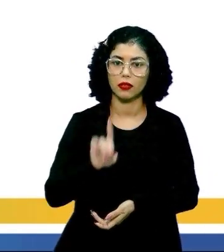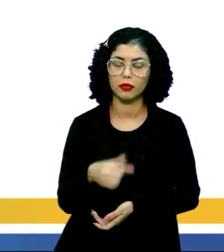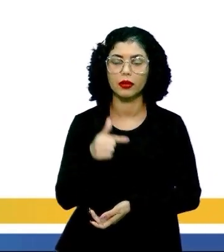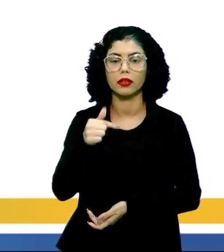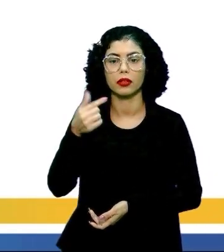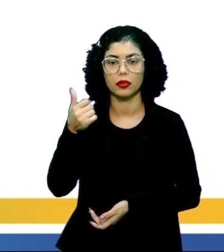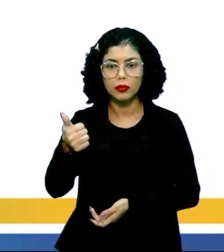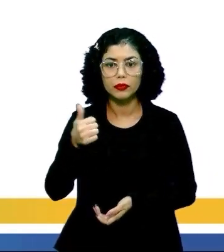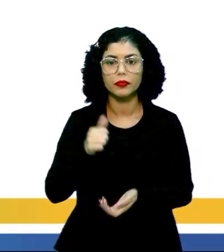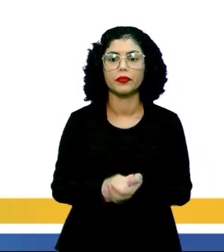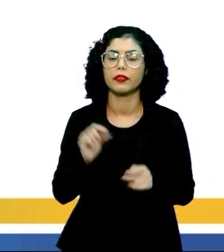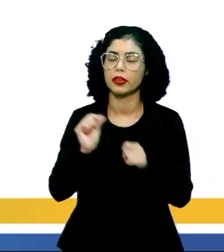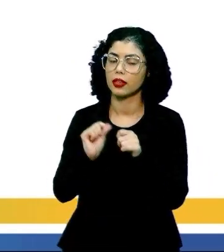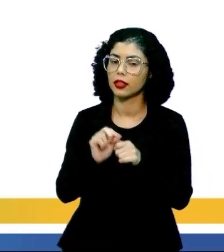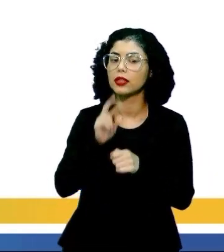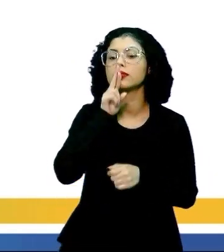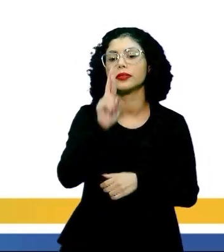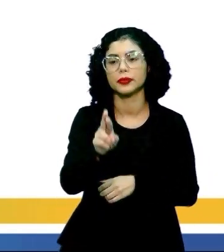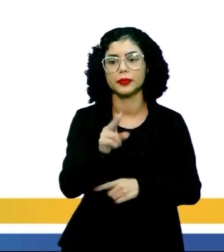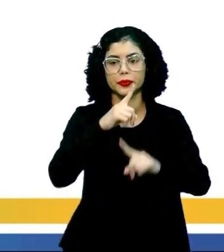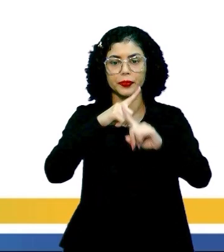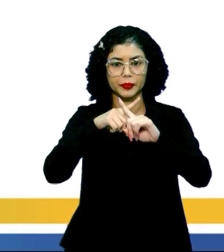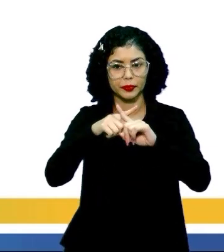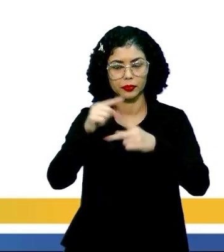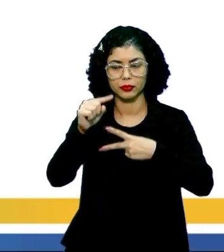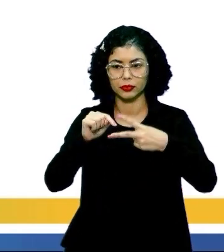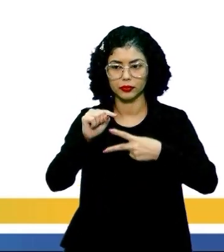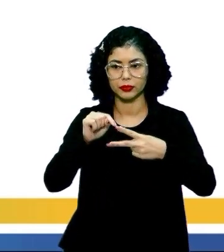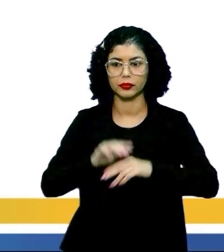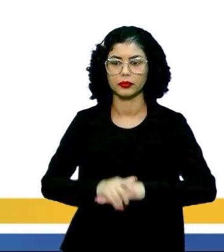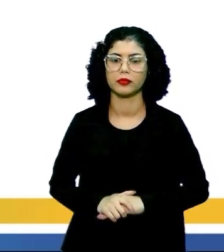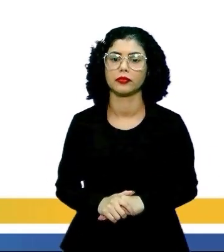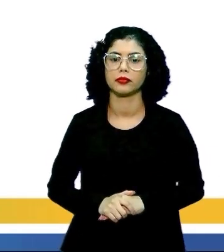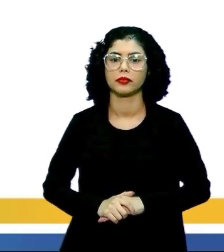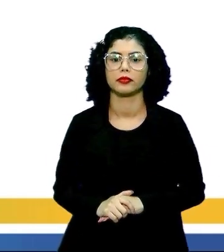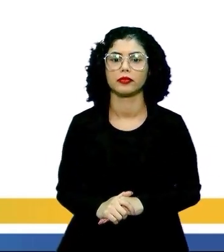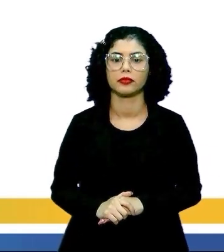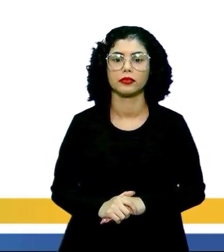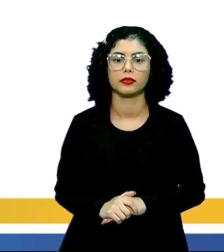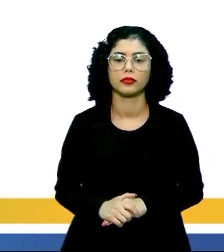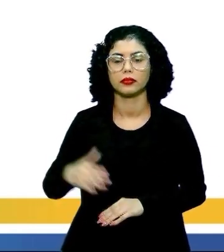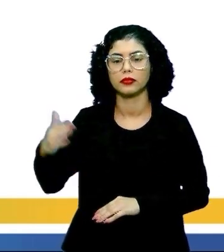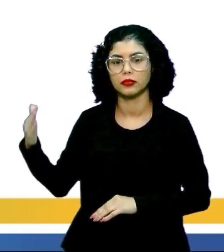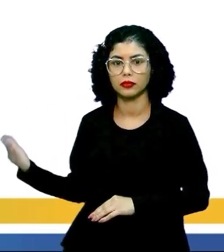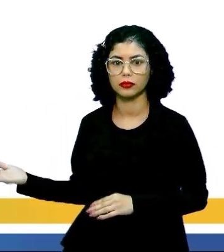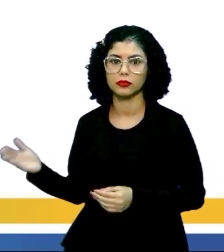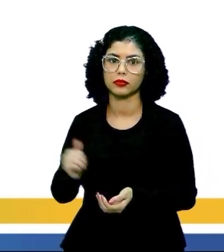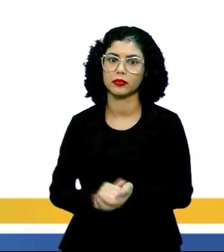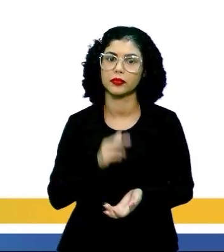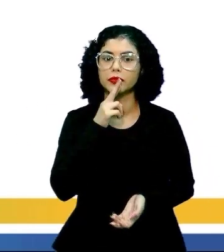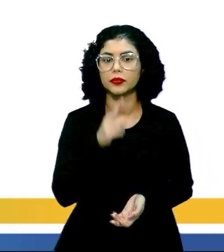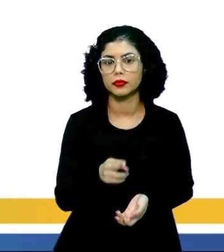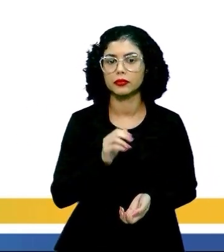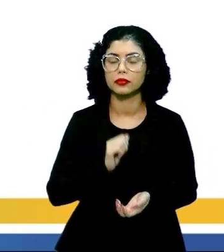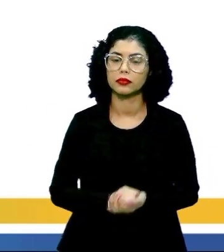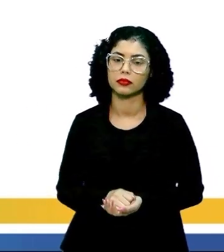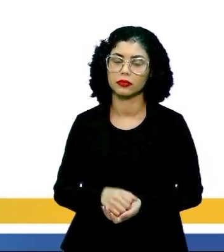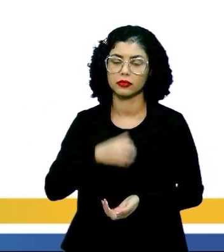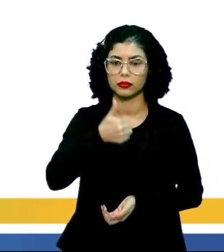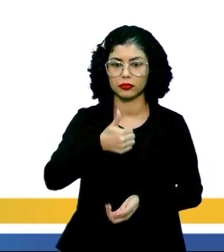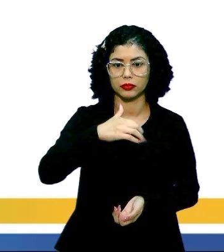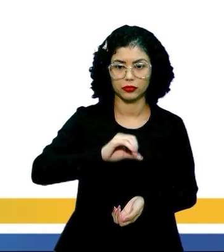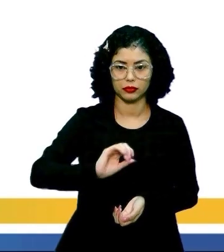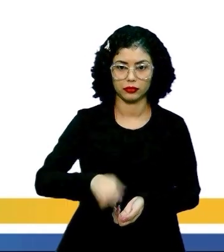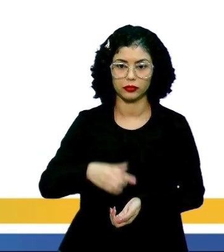0,71 façamos agora essa multiplicação para achar o valor da velocidade final realizando essa multiplicação teremos um